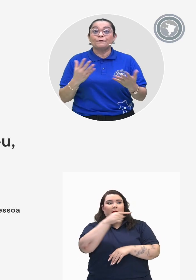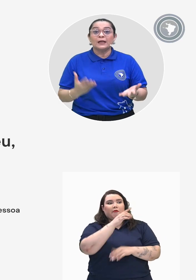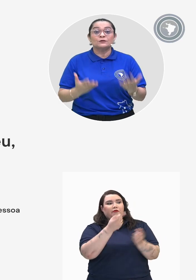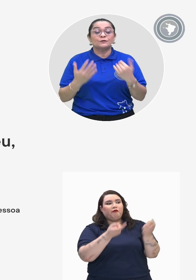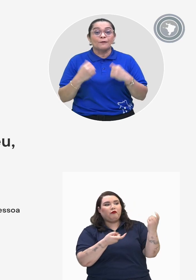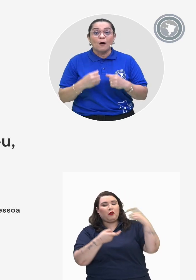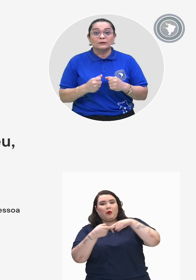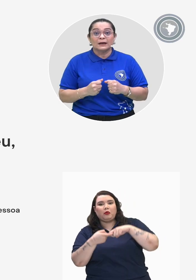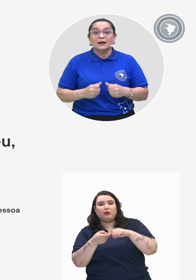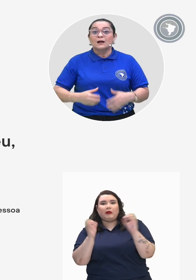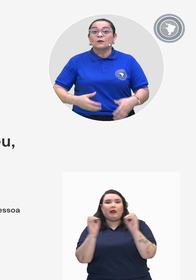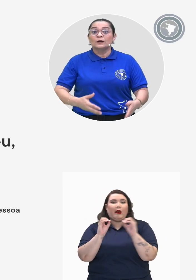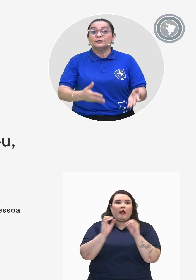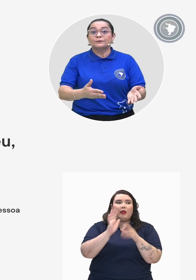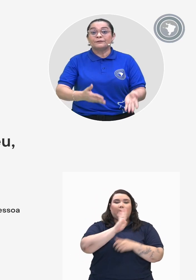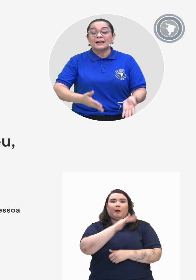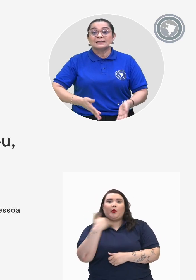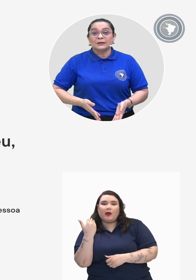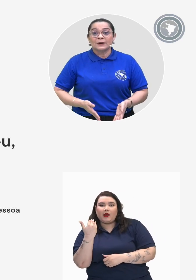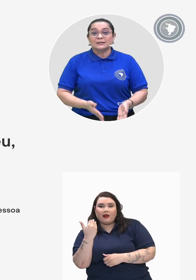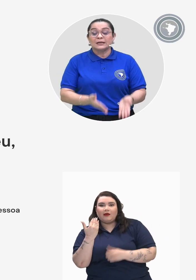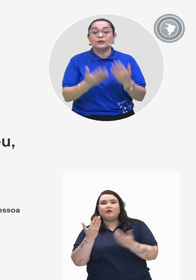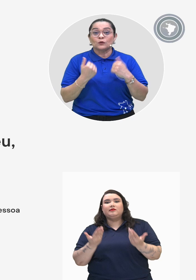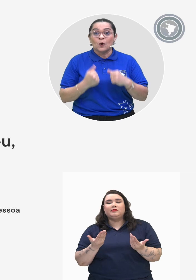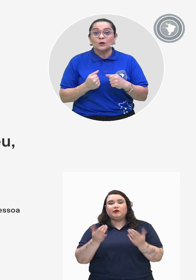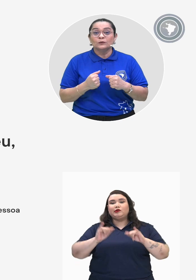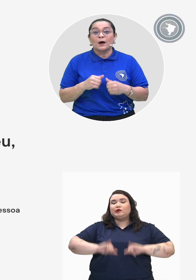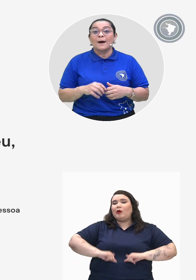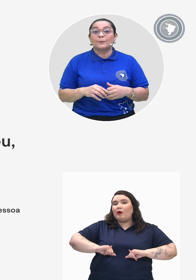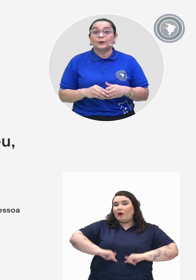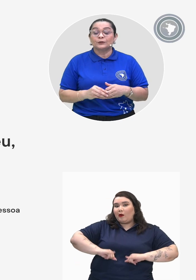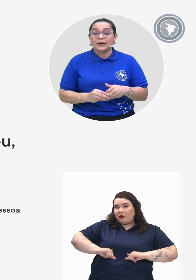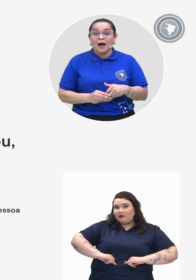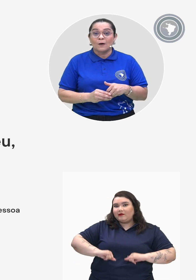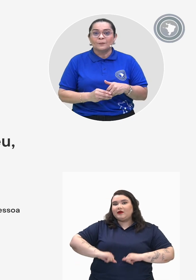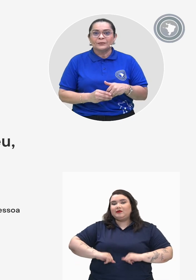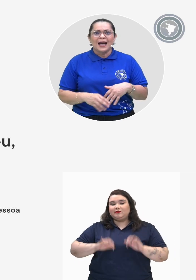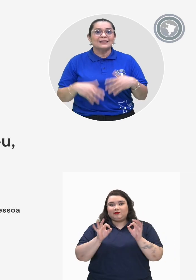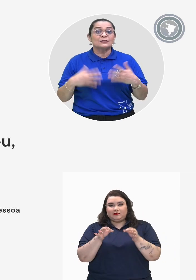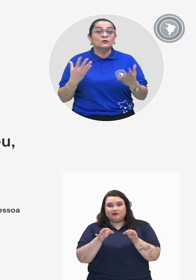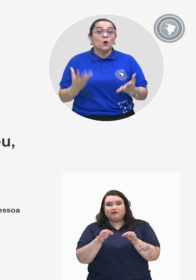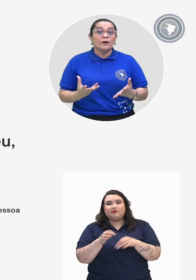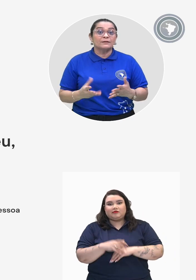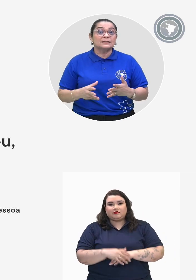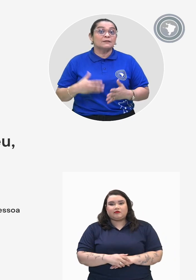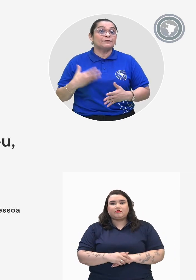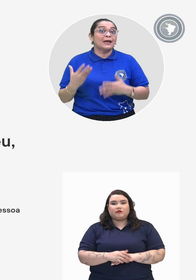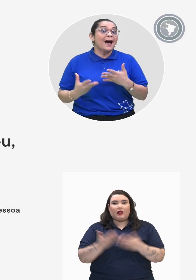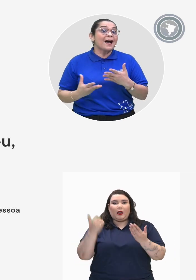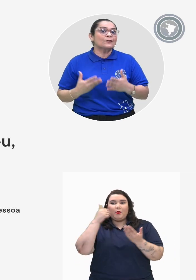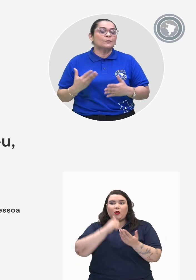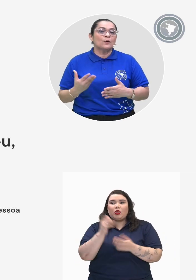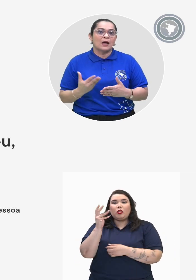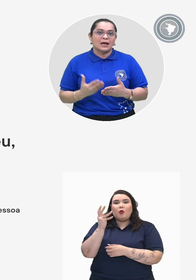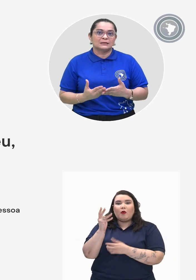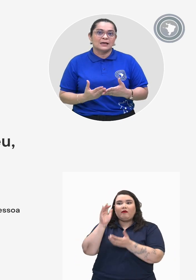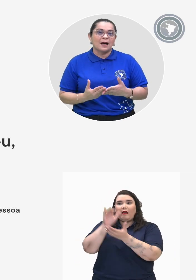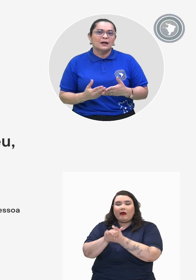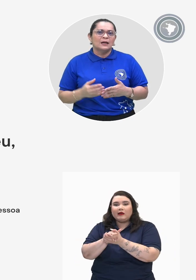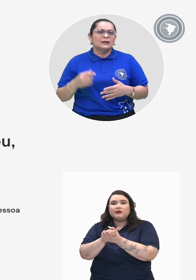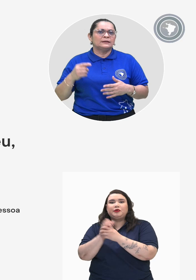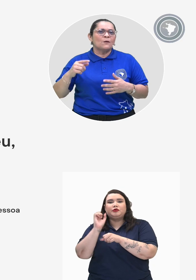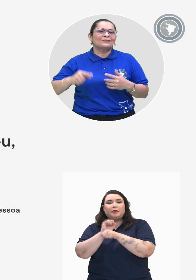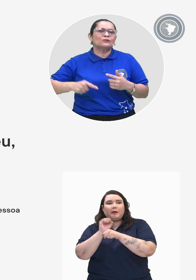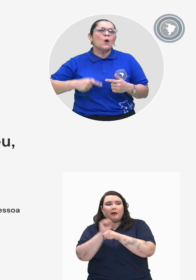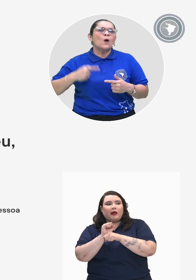o filho de volta quando faziam esse retorno a Portugal, as noivas que ficaram por